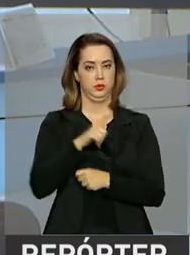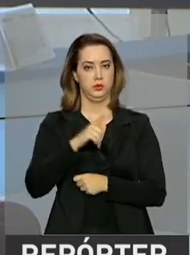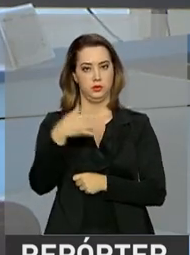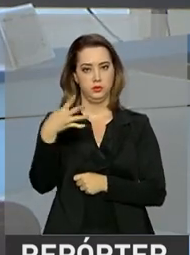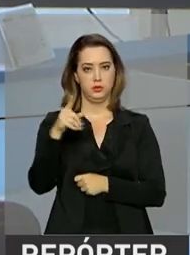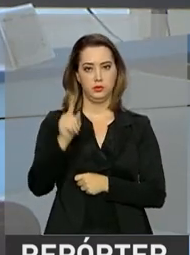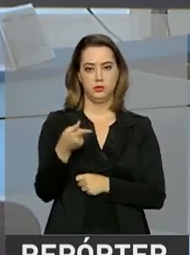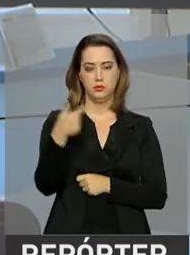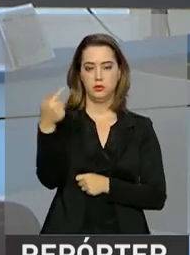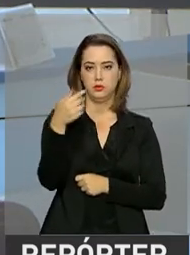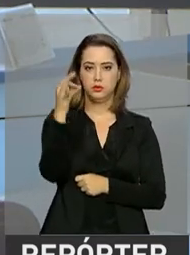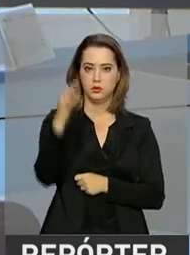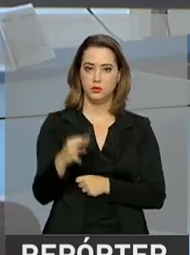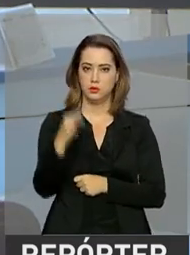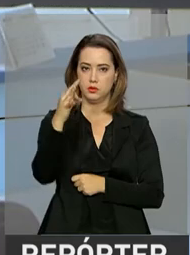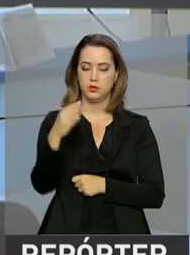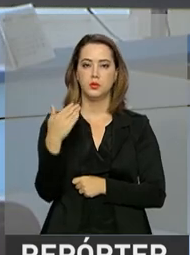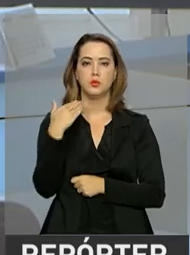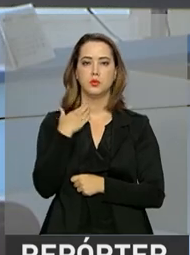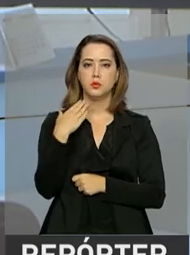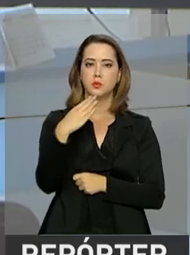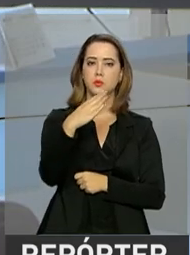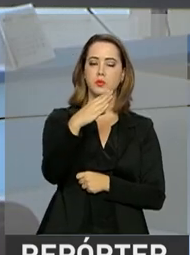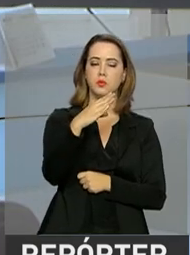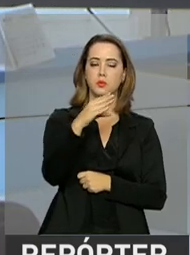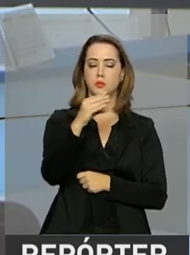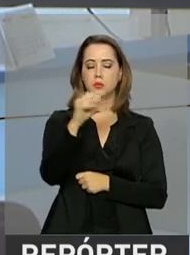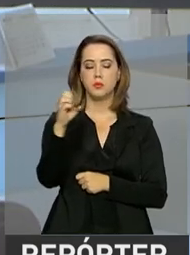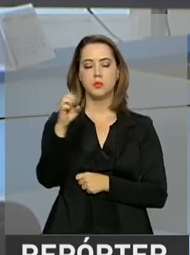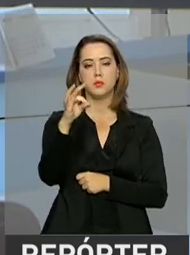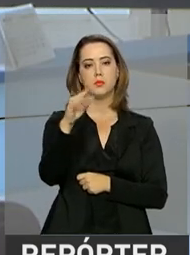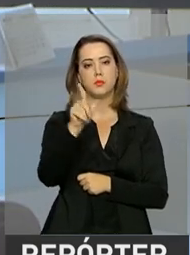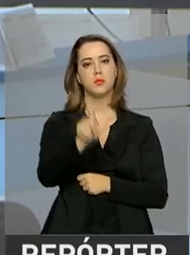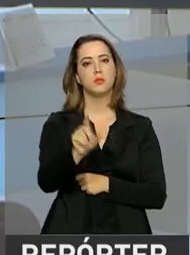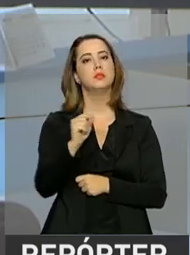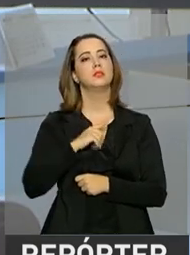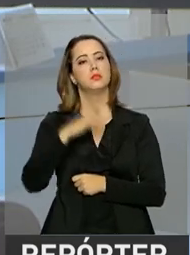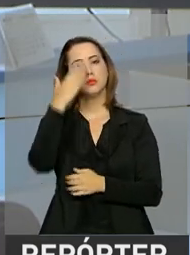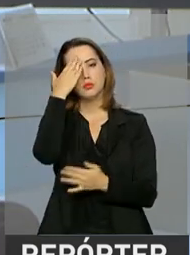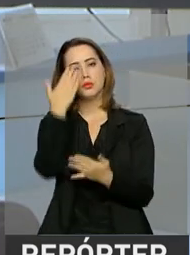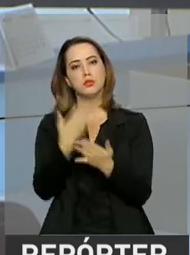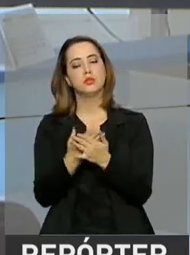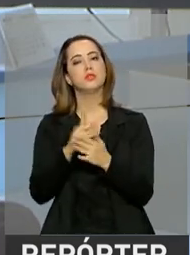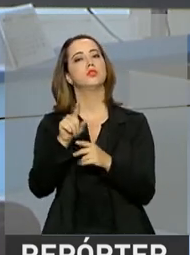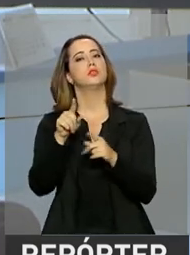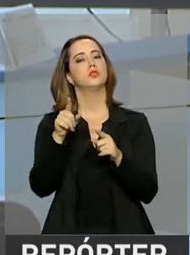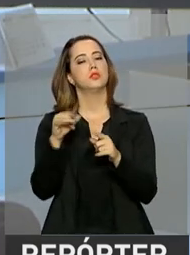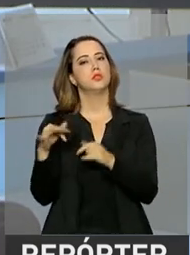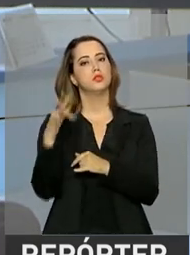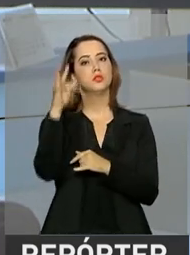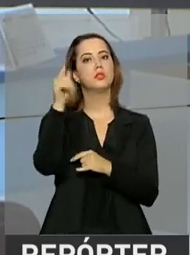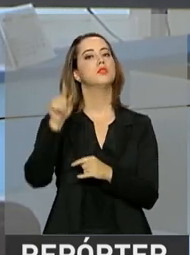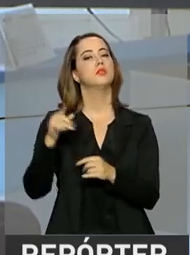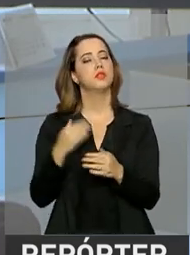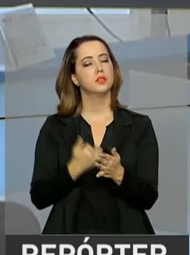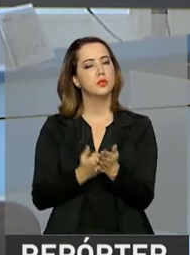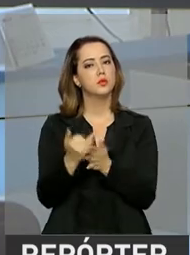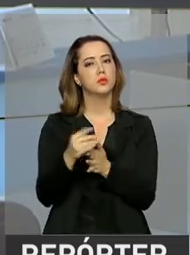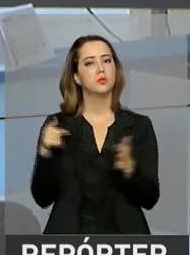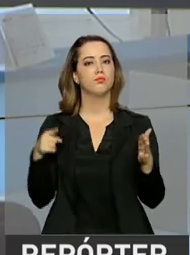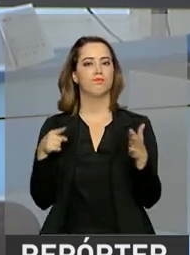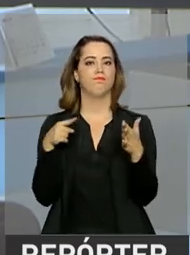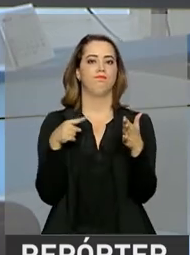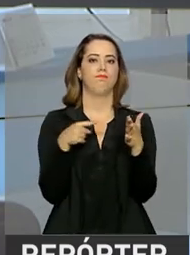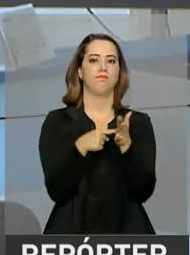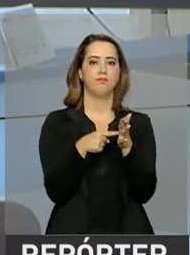por. o presidente do Banco Central acredita que a inflação deve se Man no centro da Meta porque a economia tem dado sinais